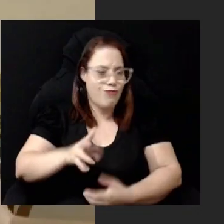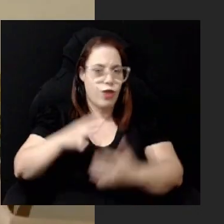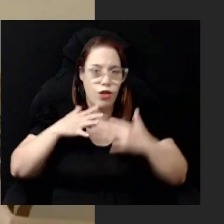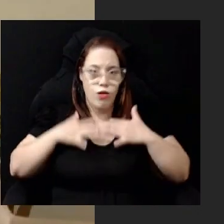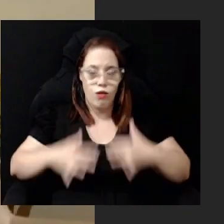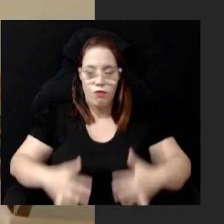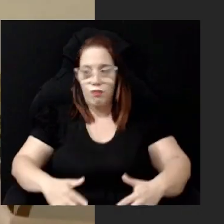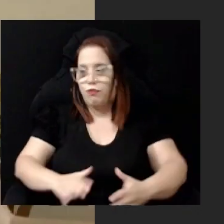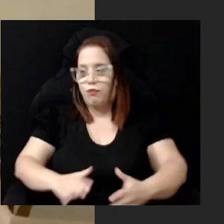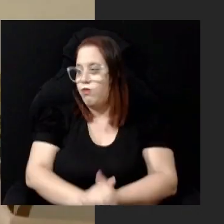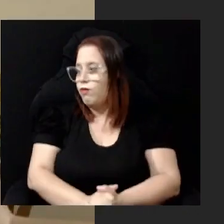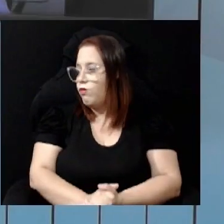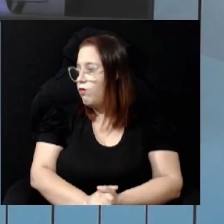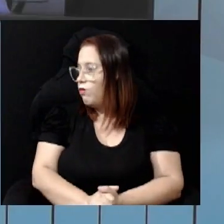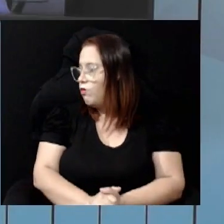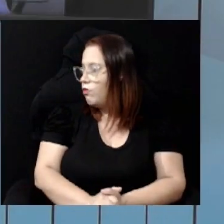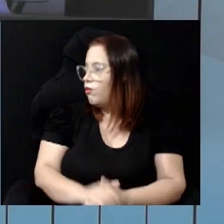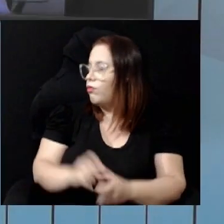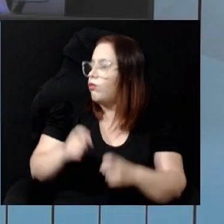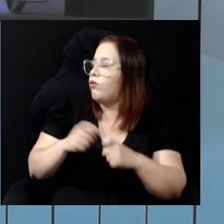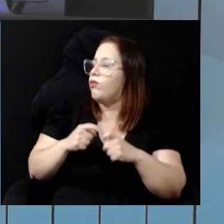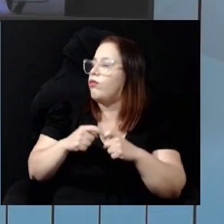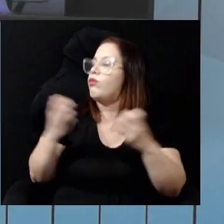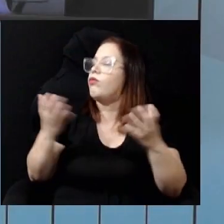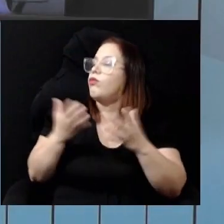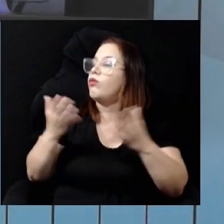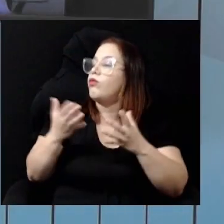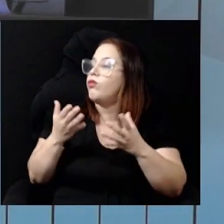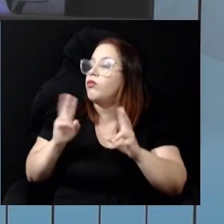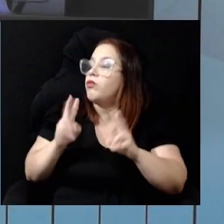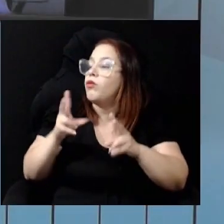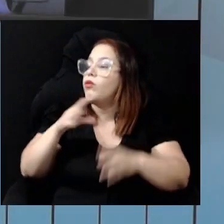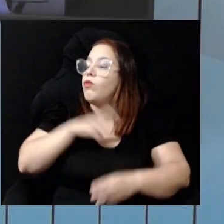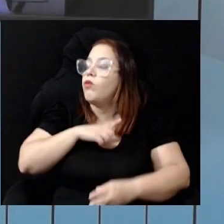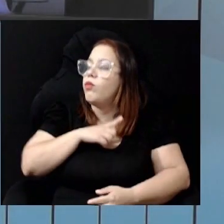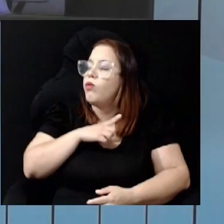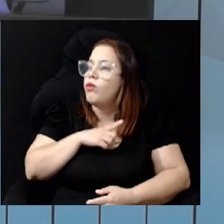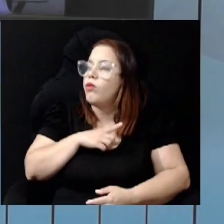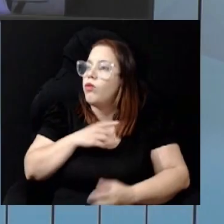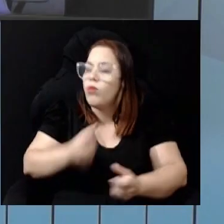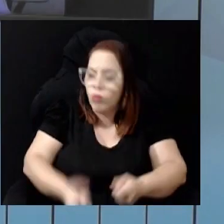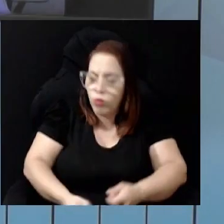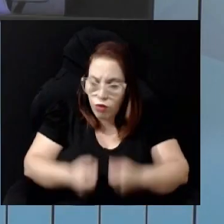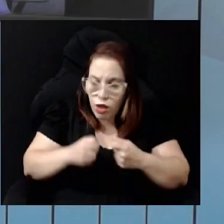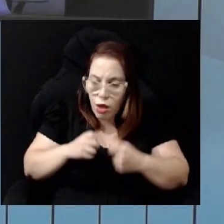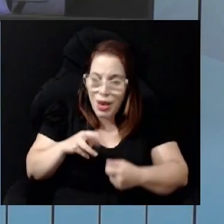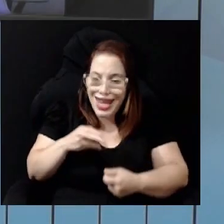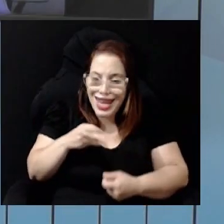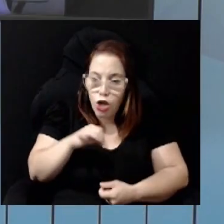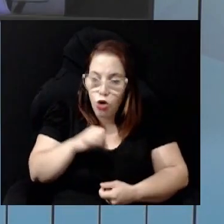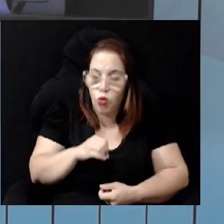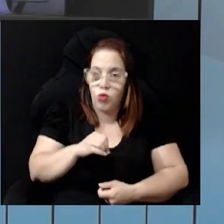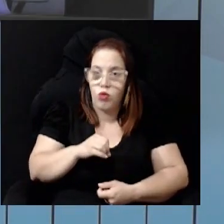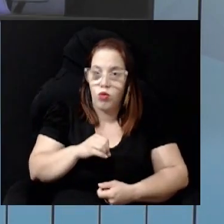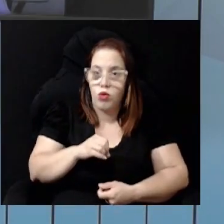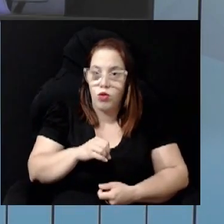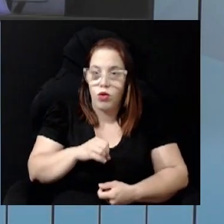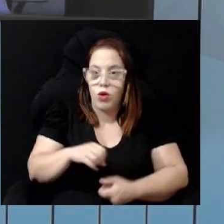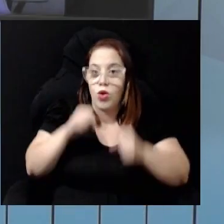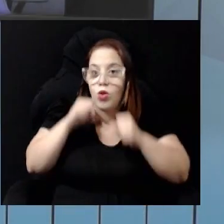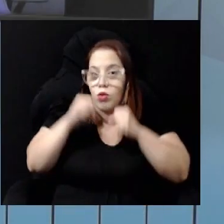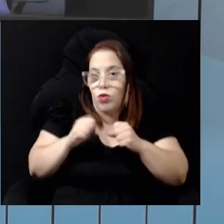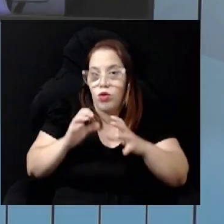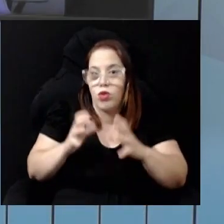ossos. Doutora, agora também existem aqueles tumores benignos, né, que podem acometer os